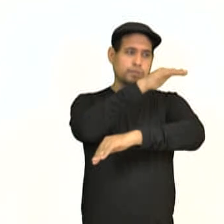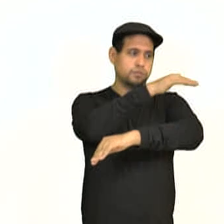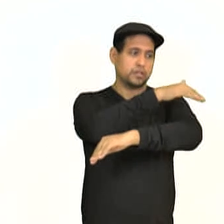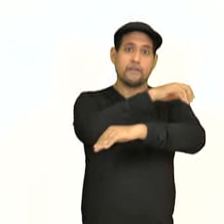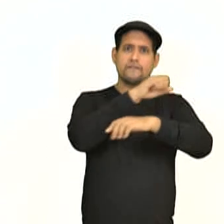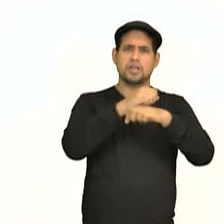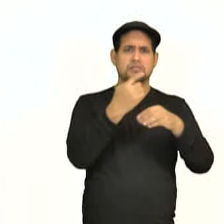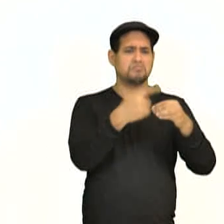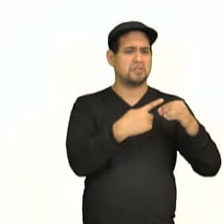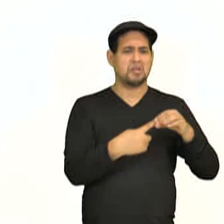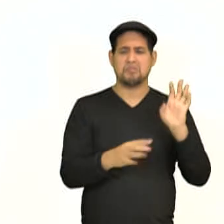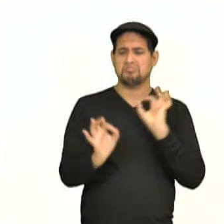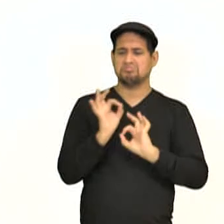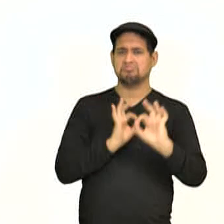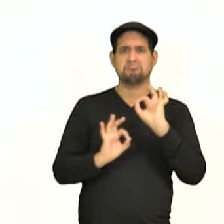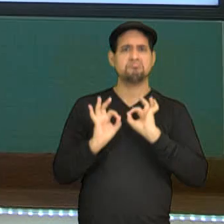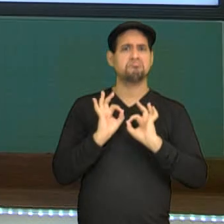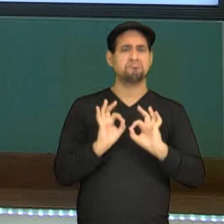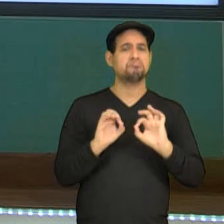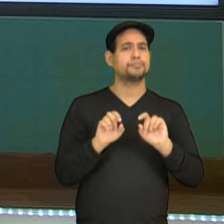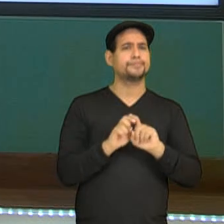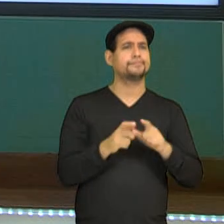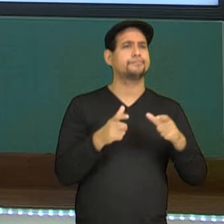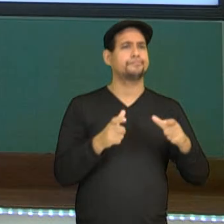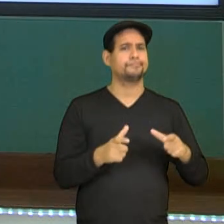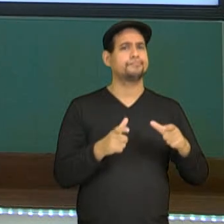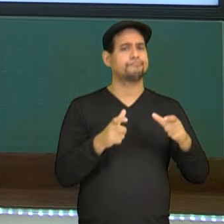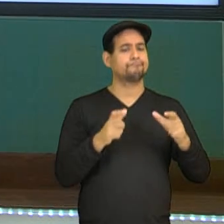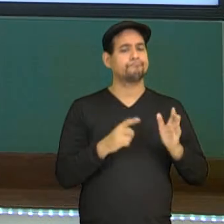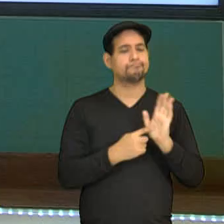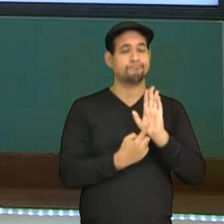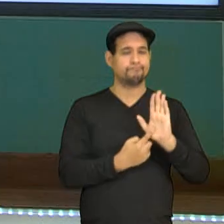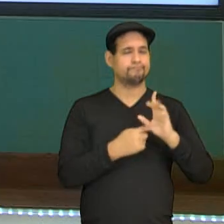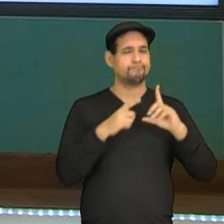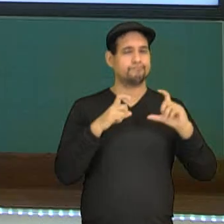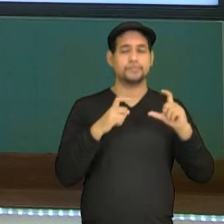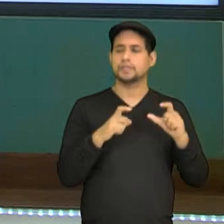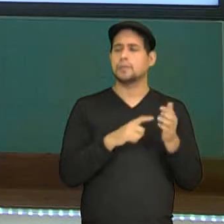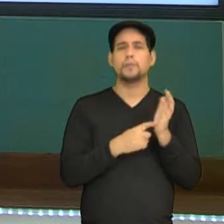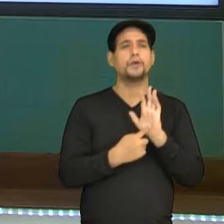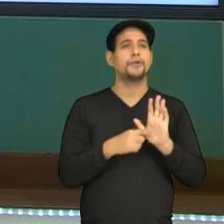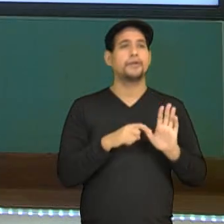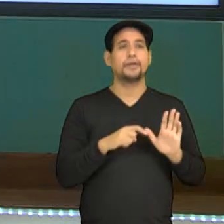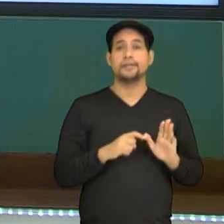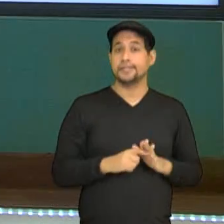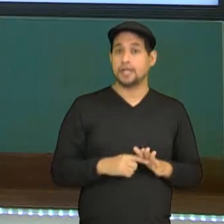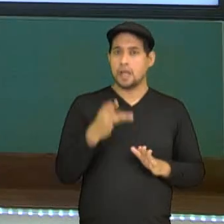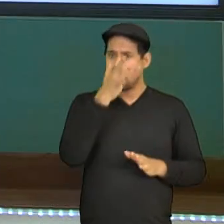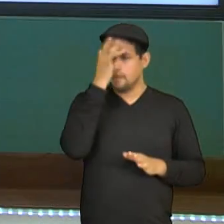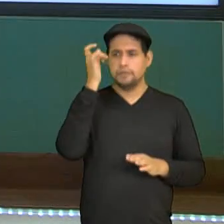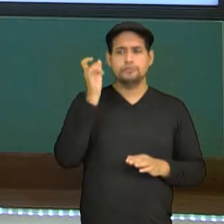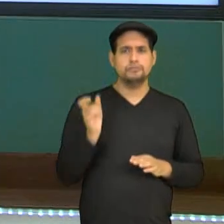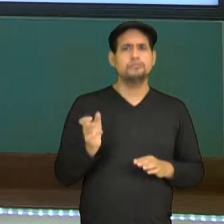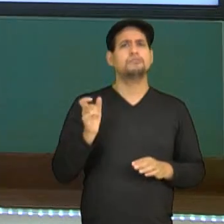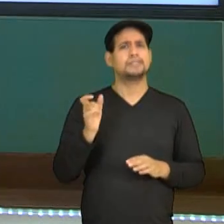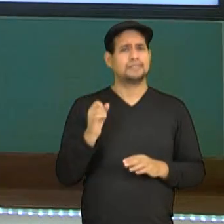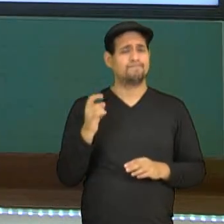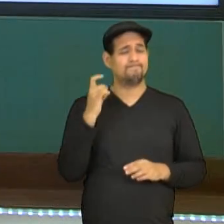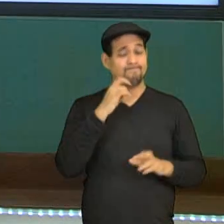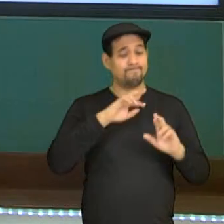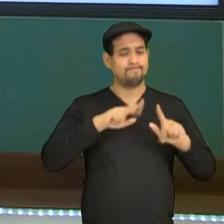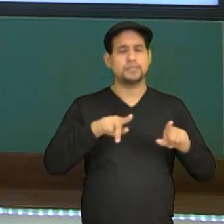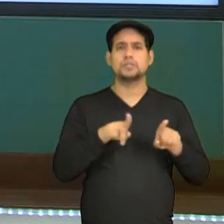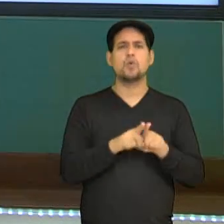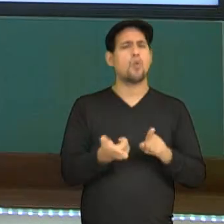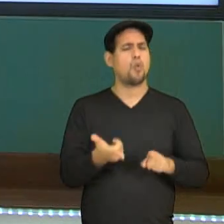cidade extremamente organizada na região ali destacada na imagem, mostrando que o homem, mesmo em situações